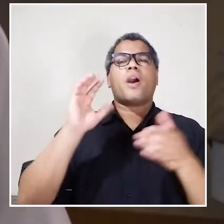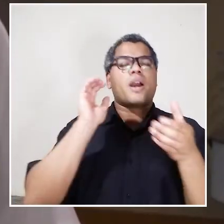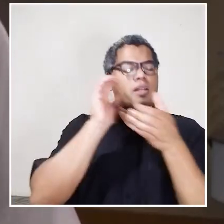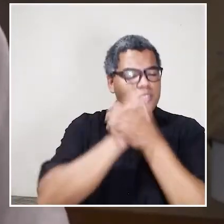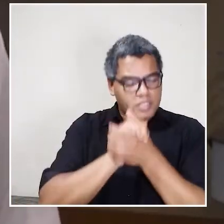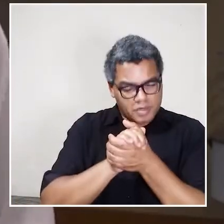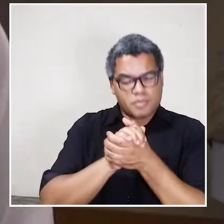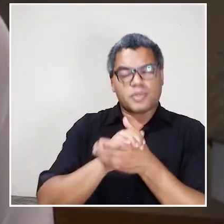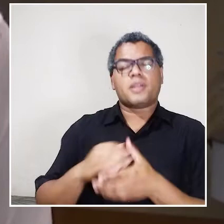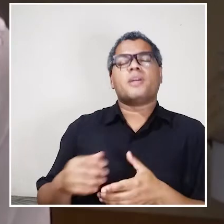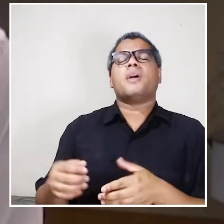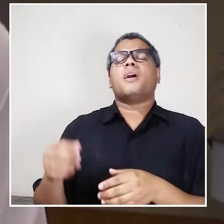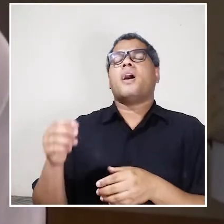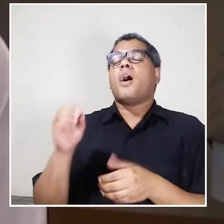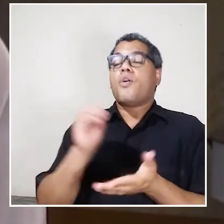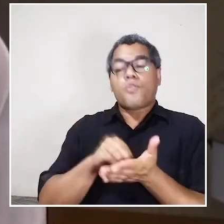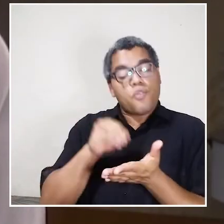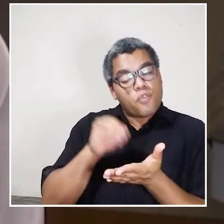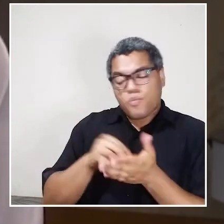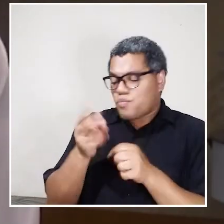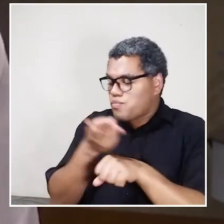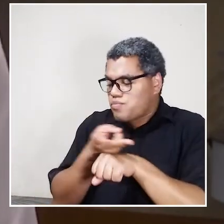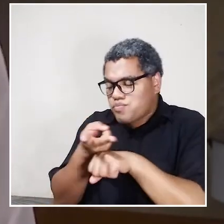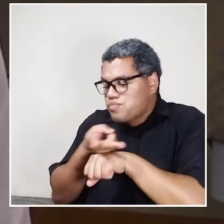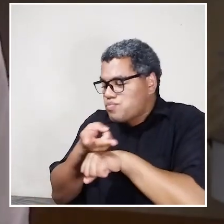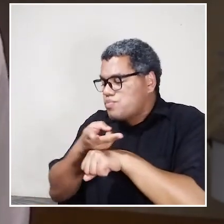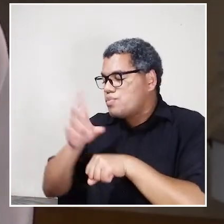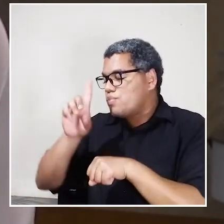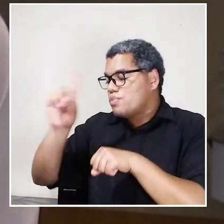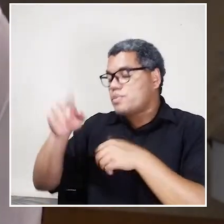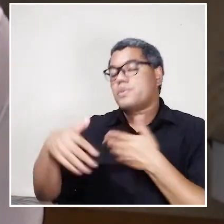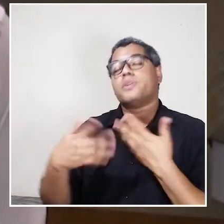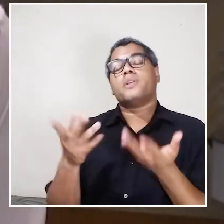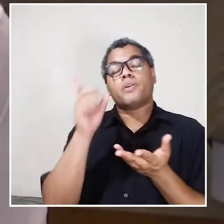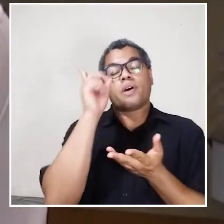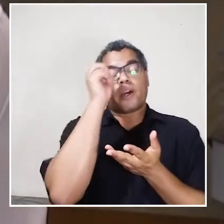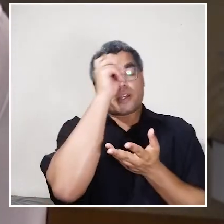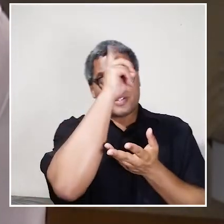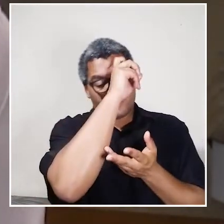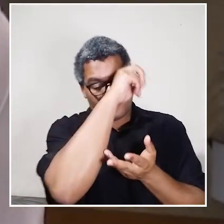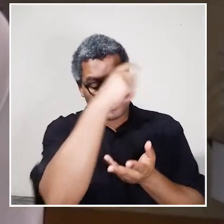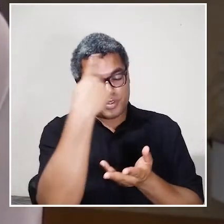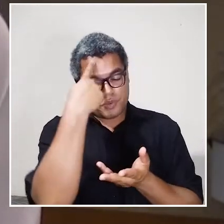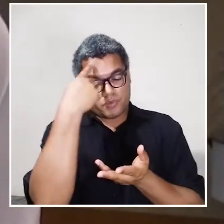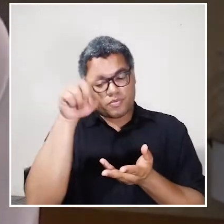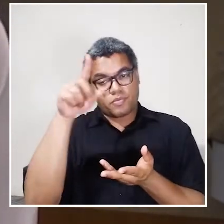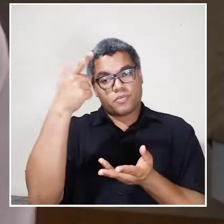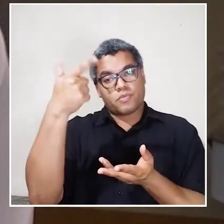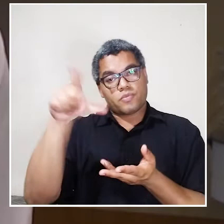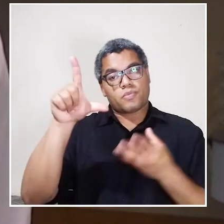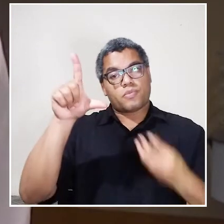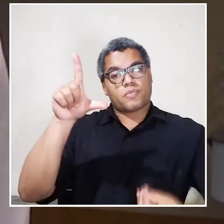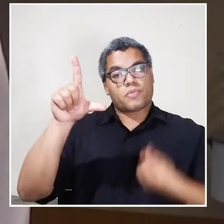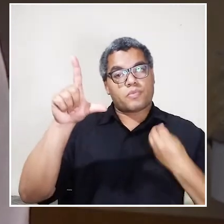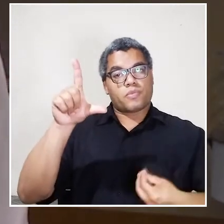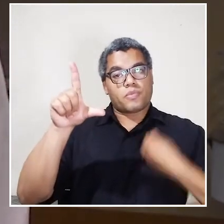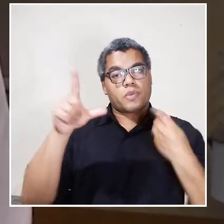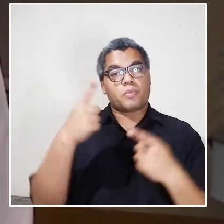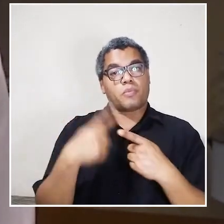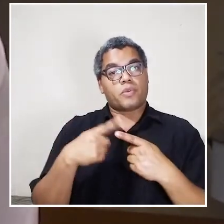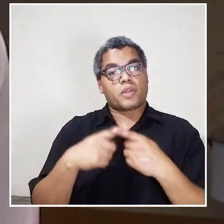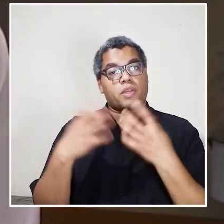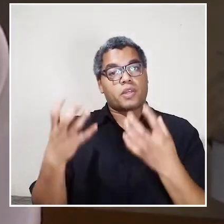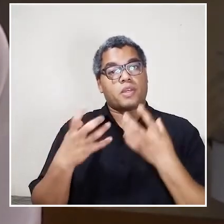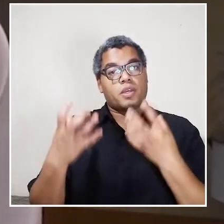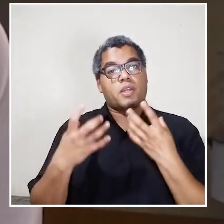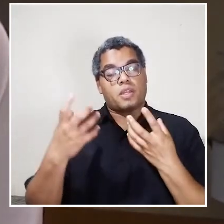existência, não buscamos o Senhor. E daí é difícil reinventar a vida, porque nós queremos reinventar a vida à nossa